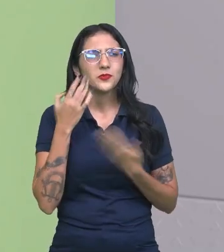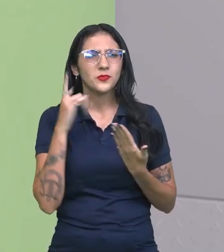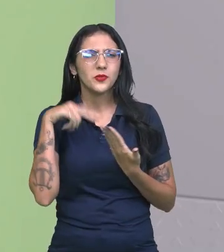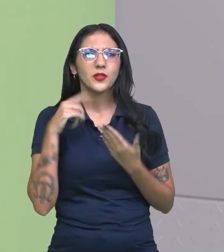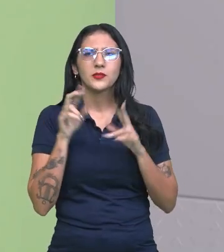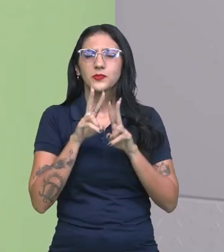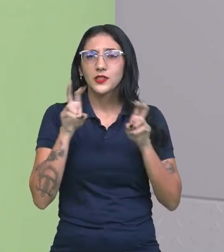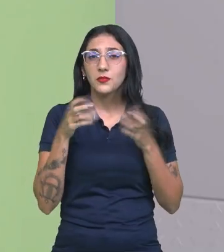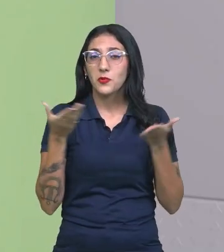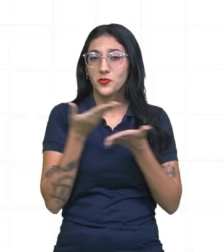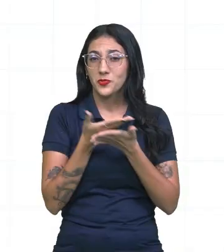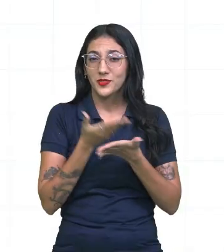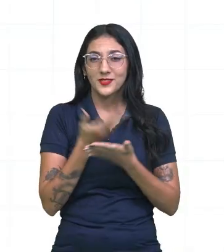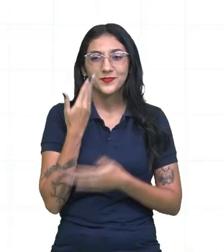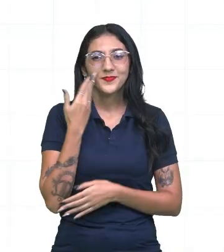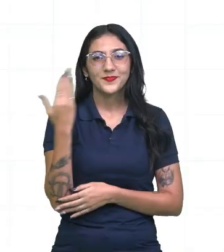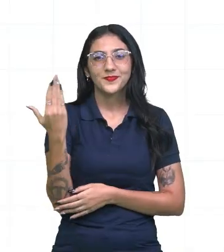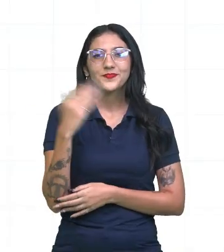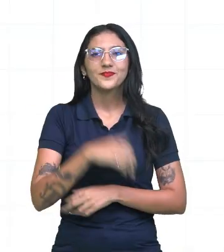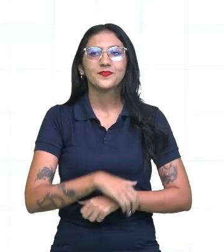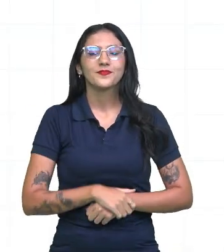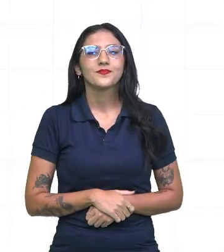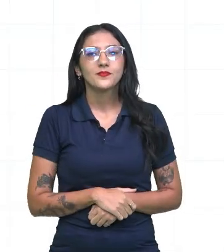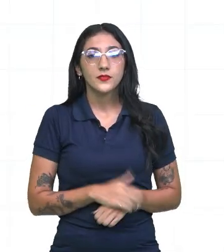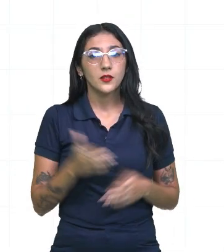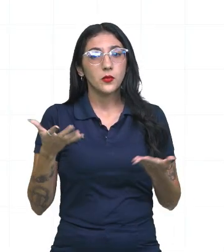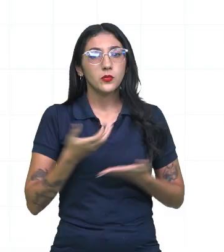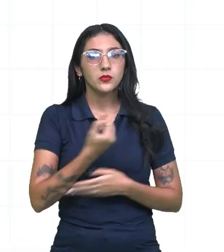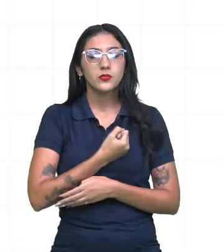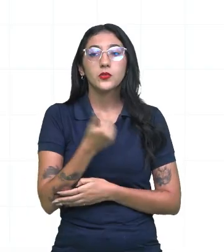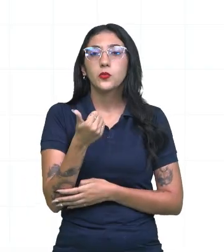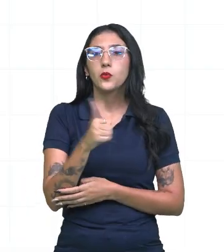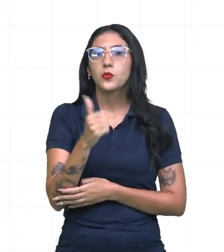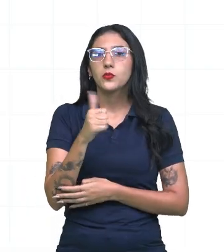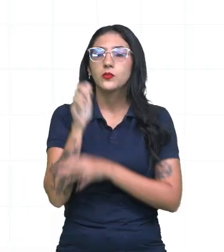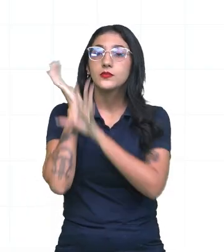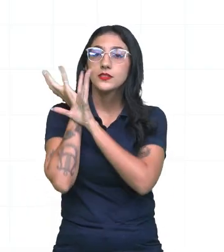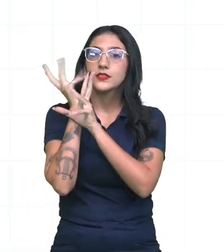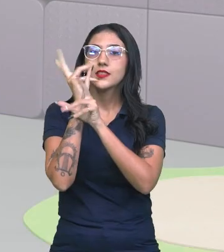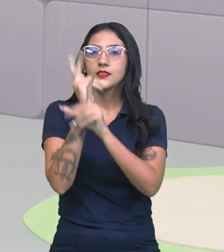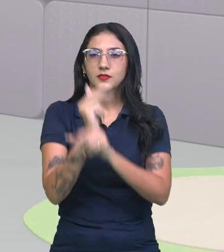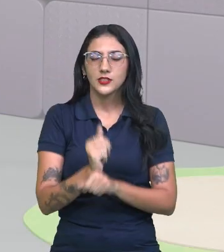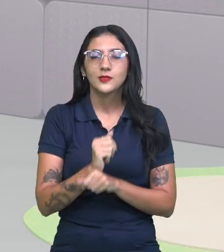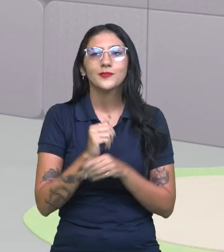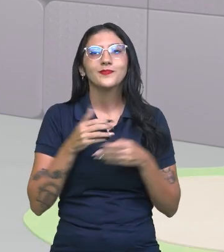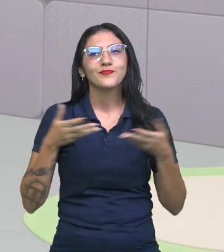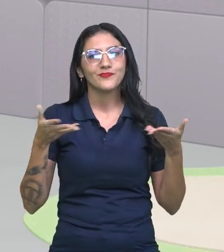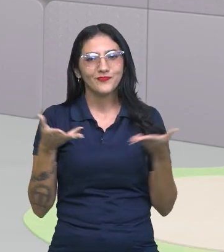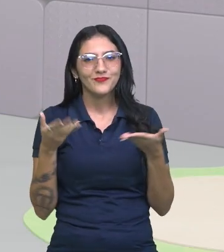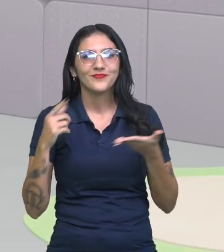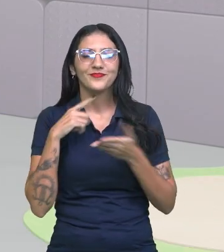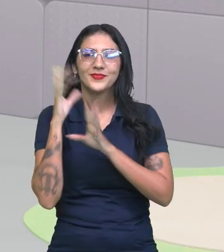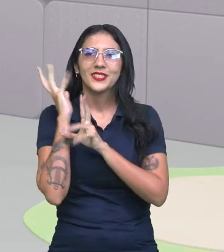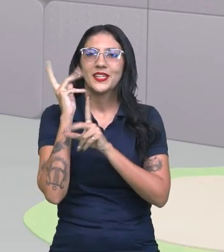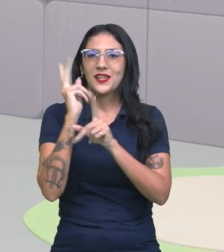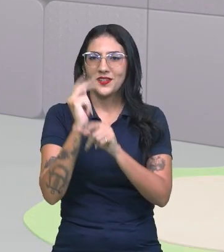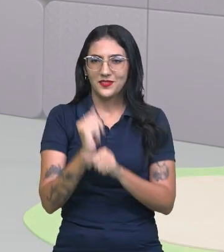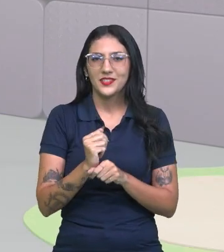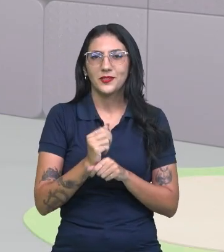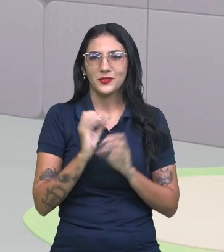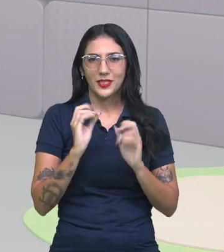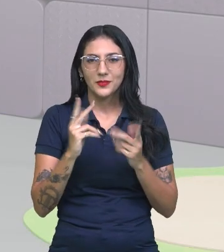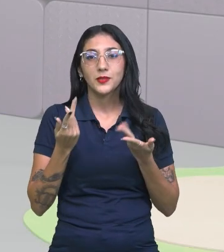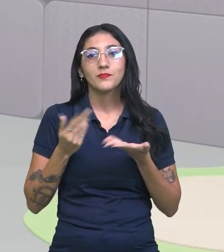conteúdo da nossa aula. Então vamos observar a nossa aula 11, revisão. Então hoje teremos revisão e